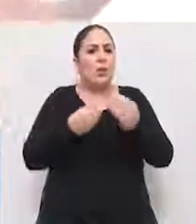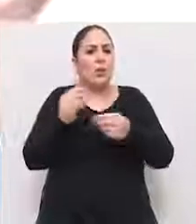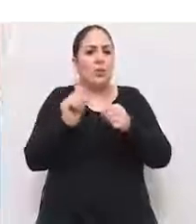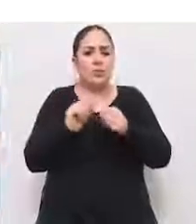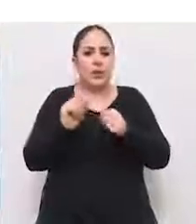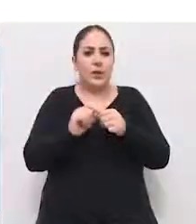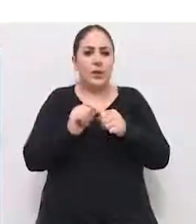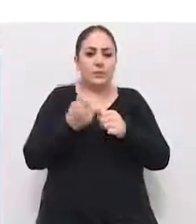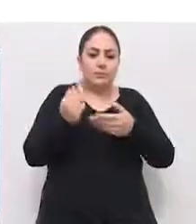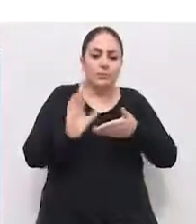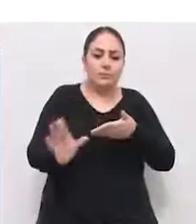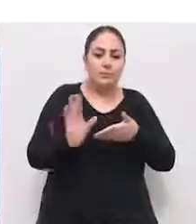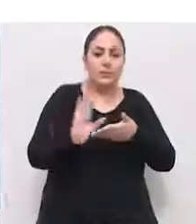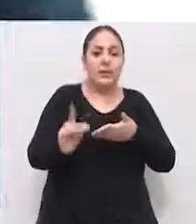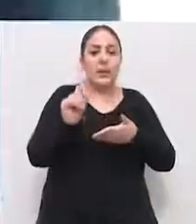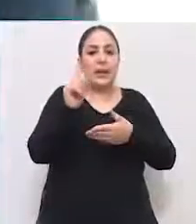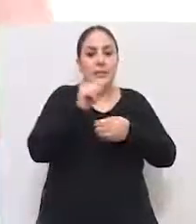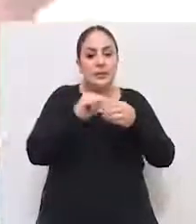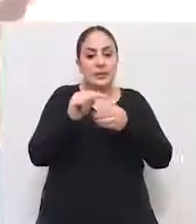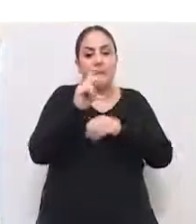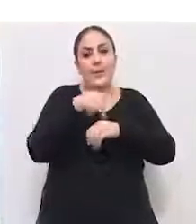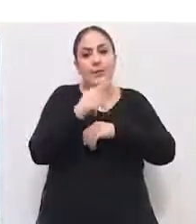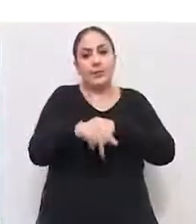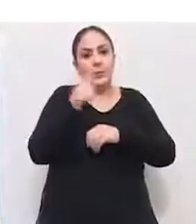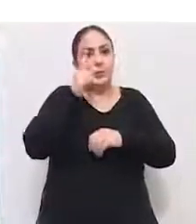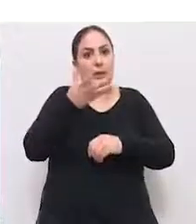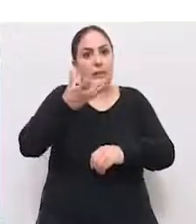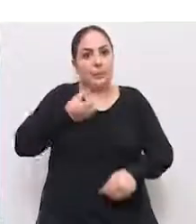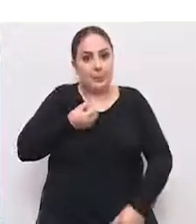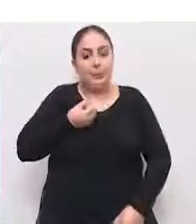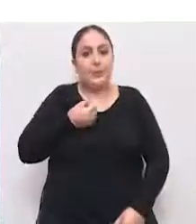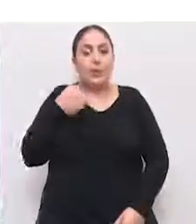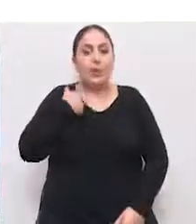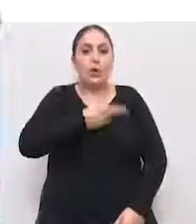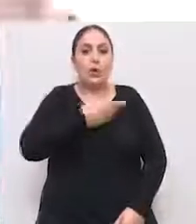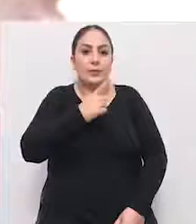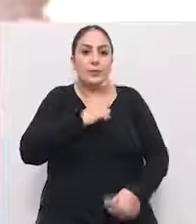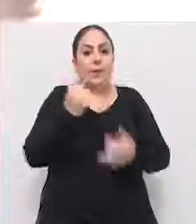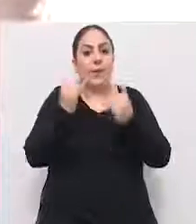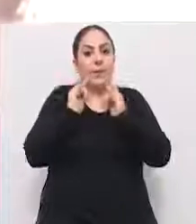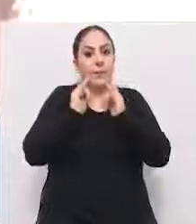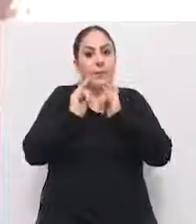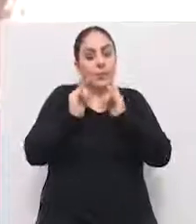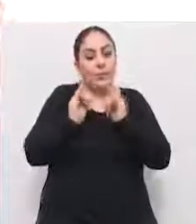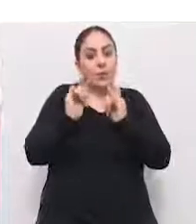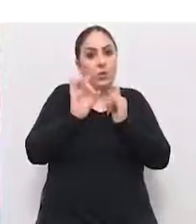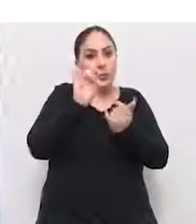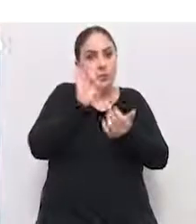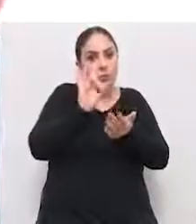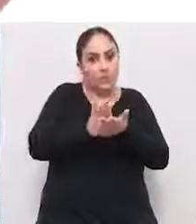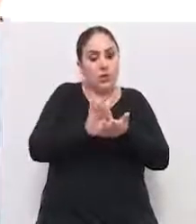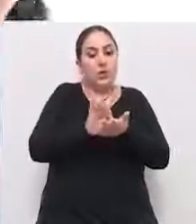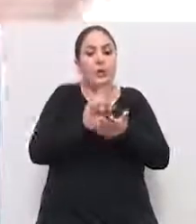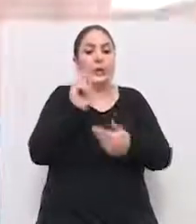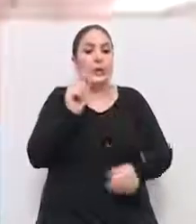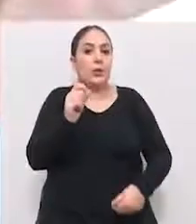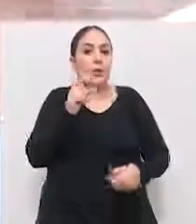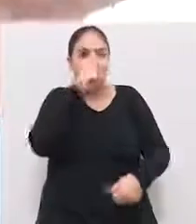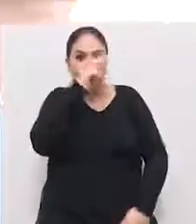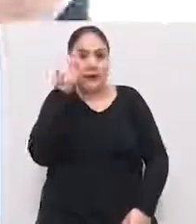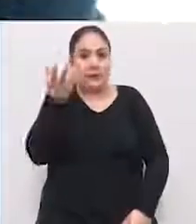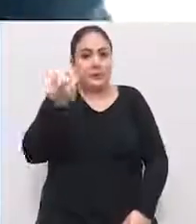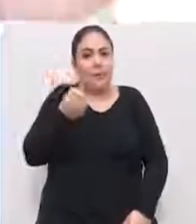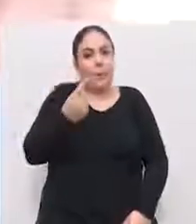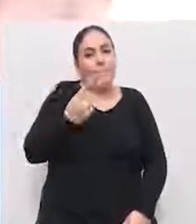como será feita a destinação do recurso que a cidade de Passo Fundo vai receber. Nós temos uma informação extraoficial que o município